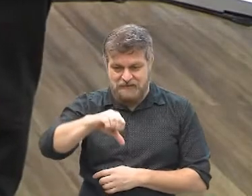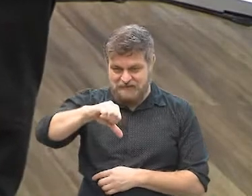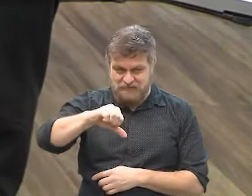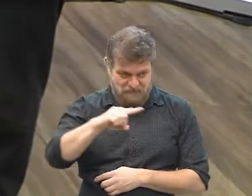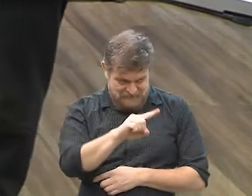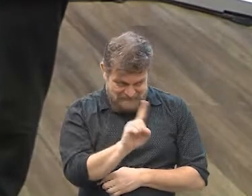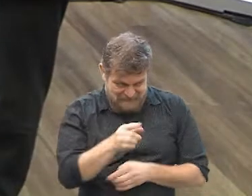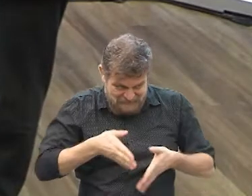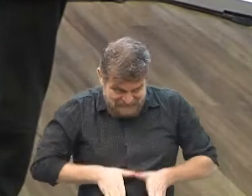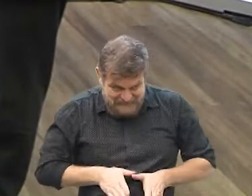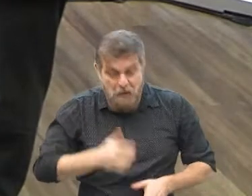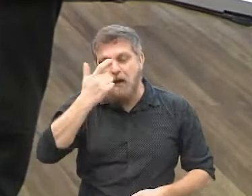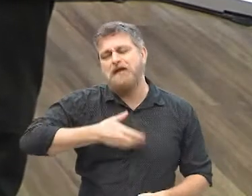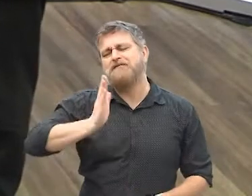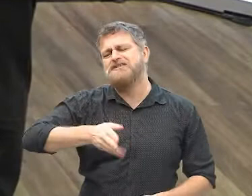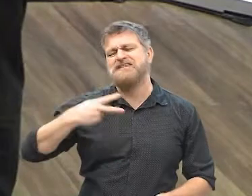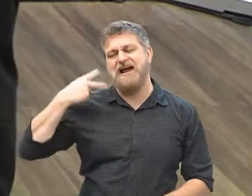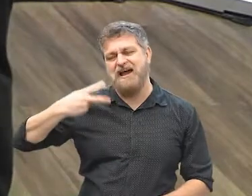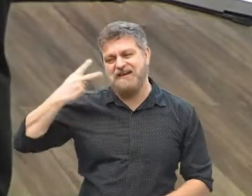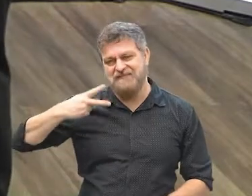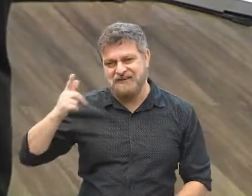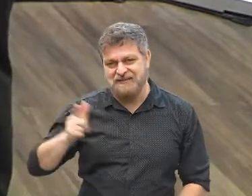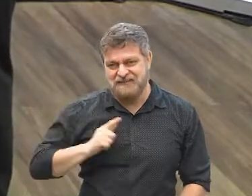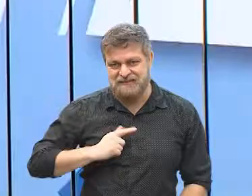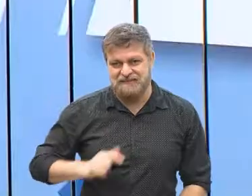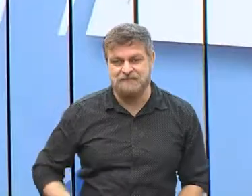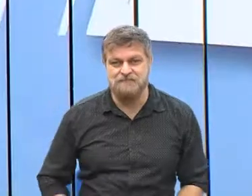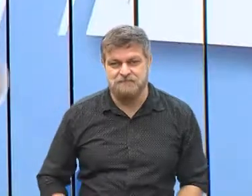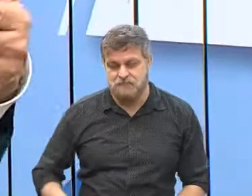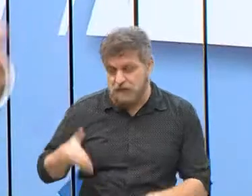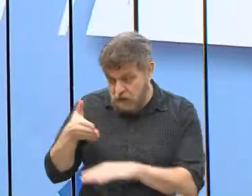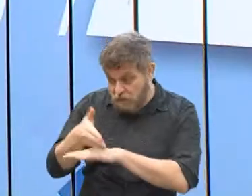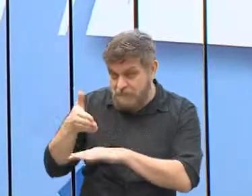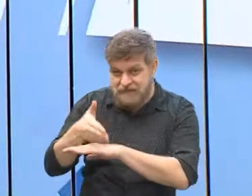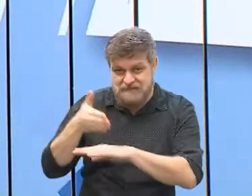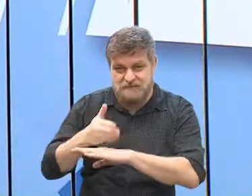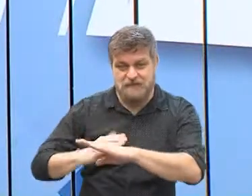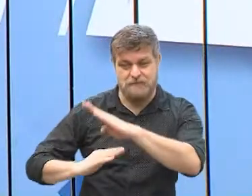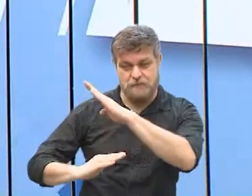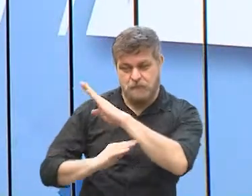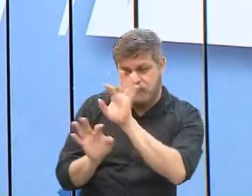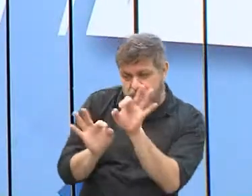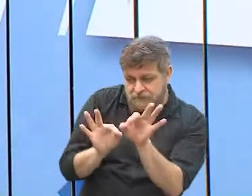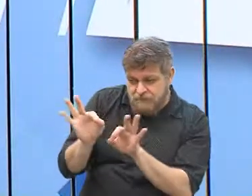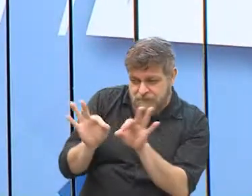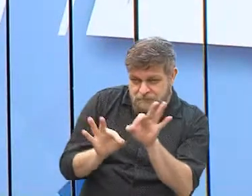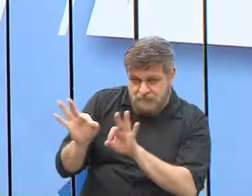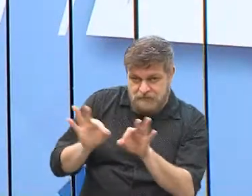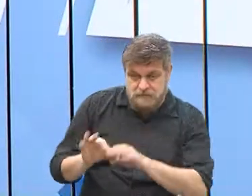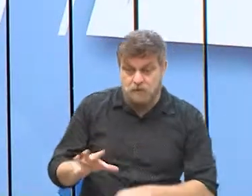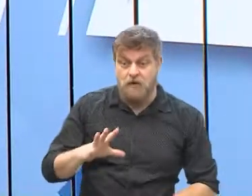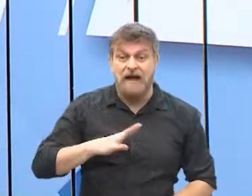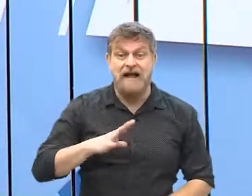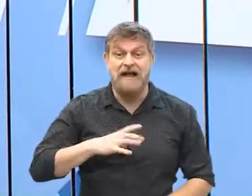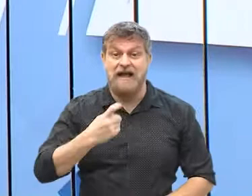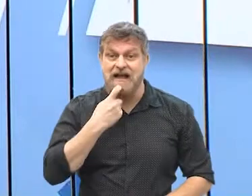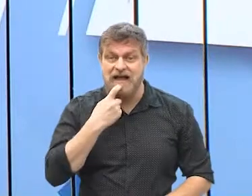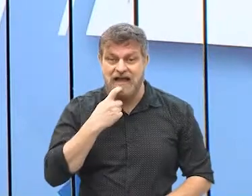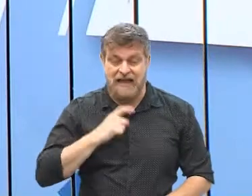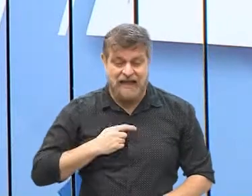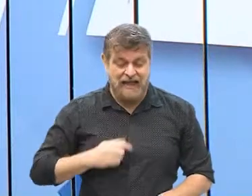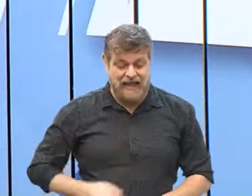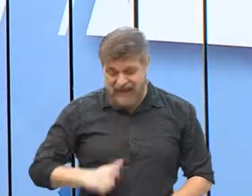Eu já era vereador e fui vereador constituinte, né? Eu participei da Câmara que elaborou a lei orgânica do município, que é a nossa